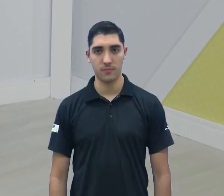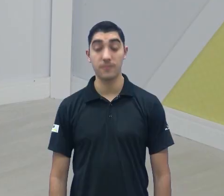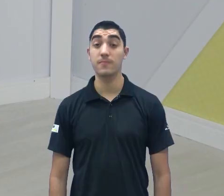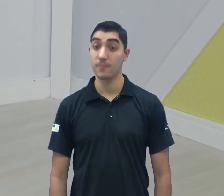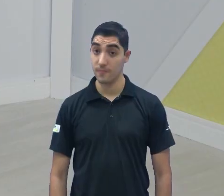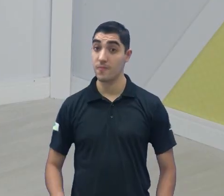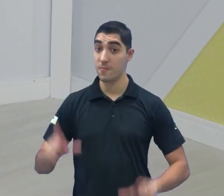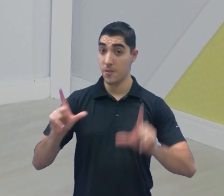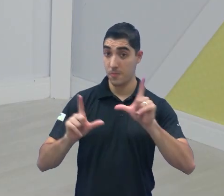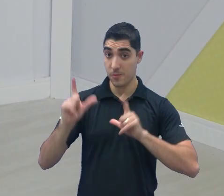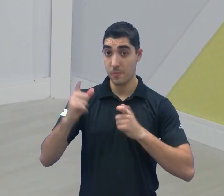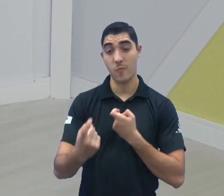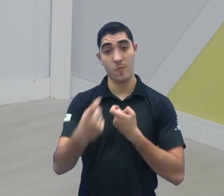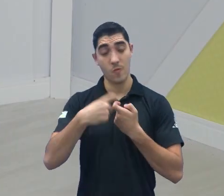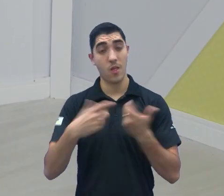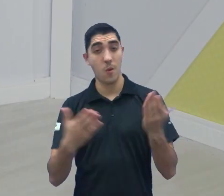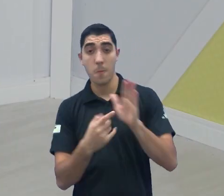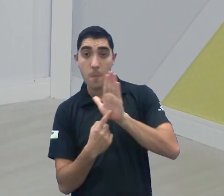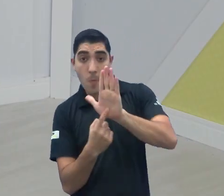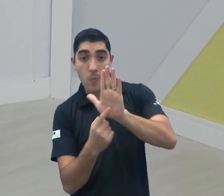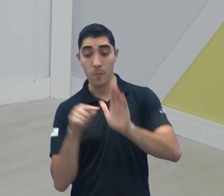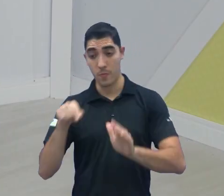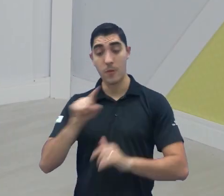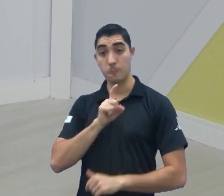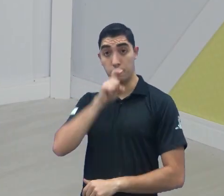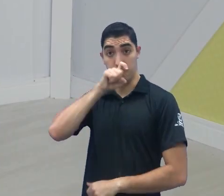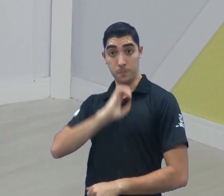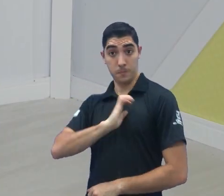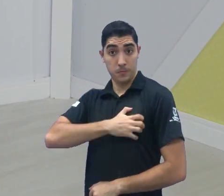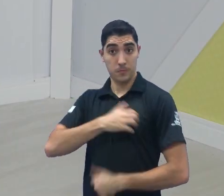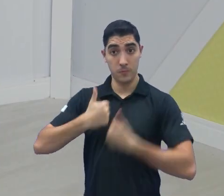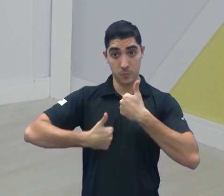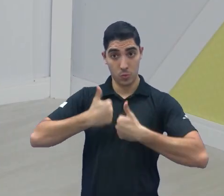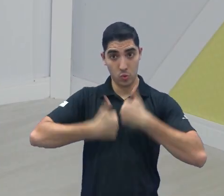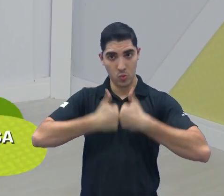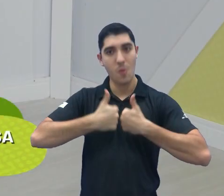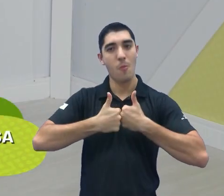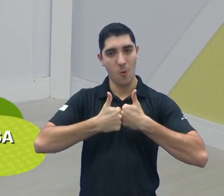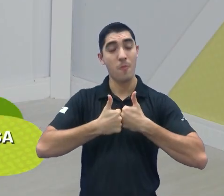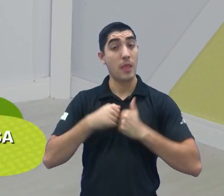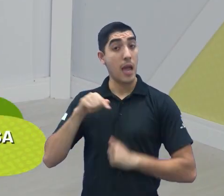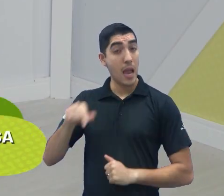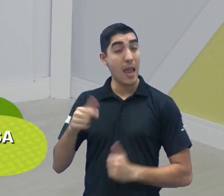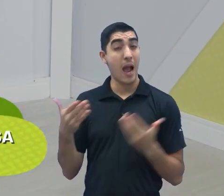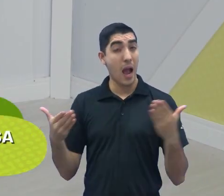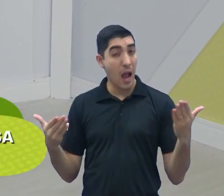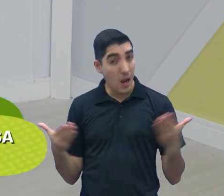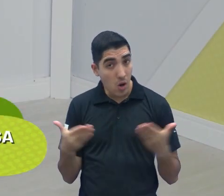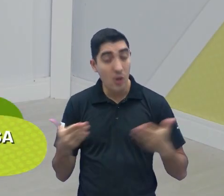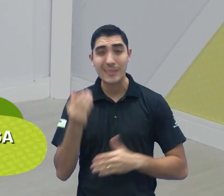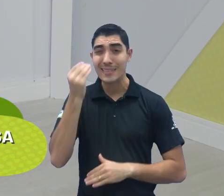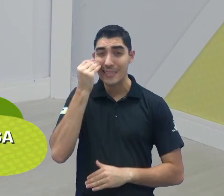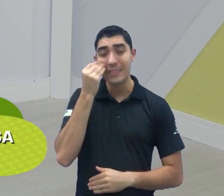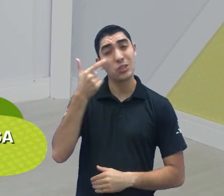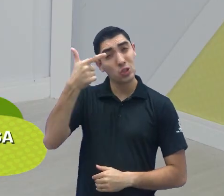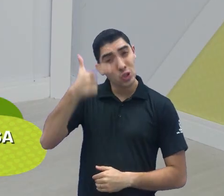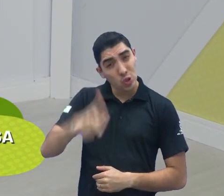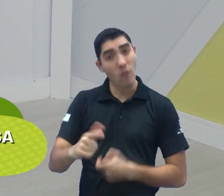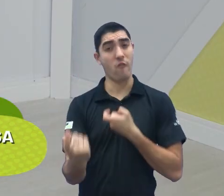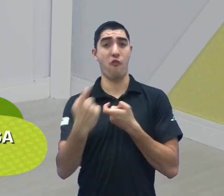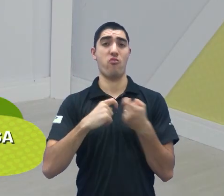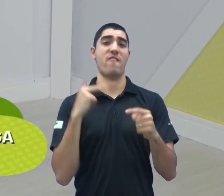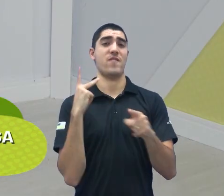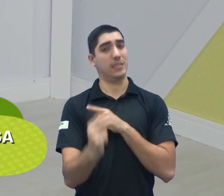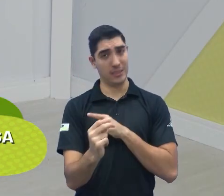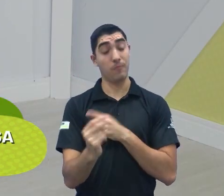De volta com o Hora do Esporte para falar do São José Esporte Clube. A Águia do Vale busca a reabilitação no Paulista da Série A2 hoje à